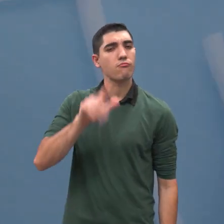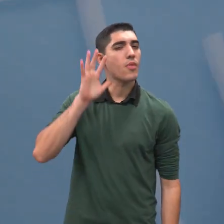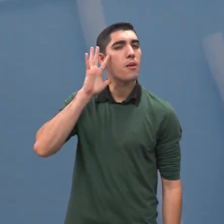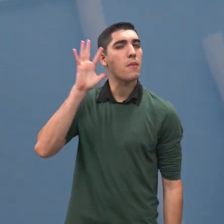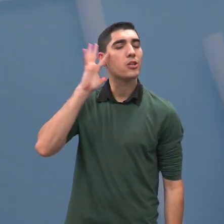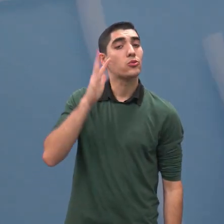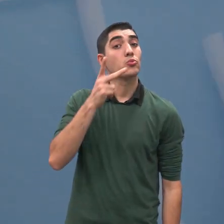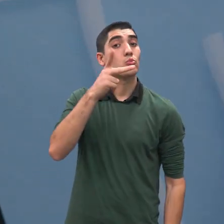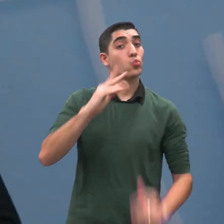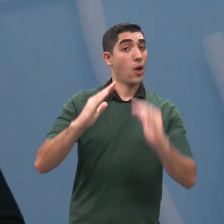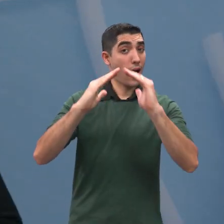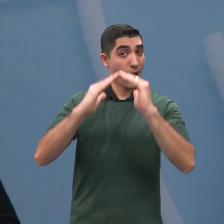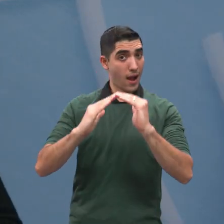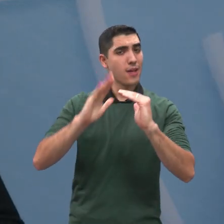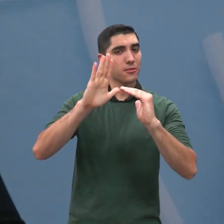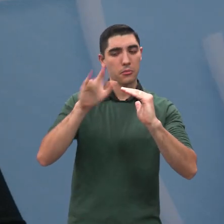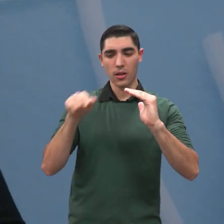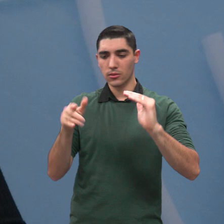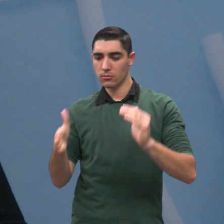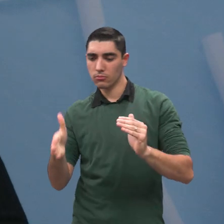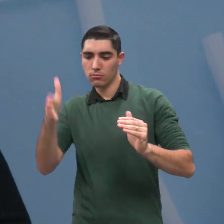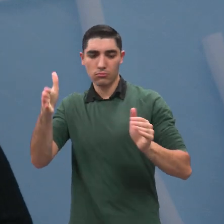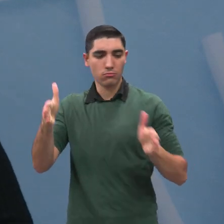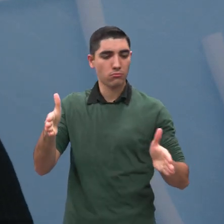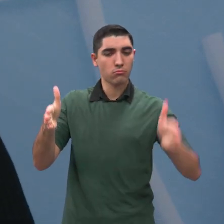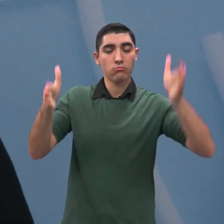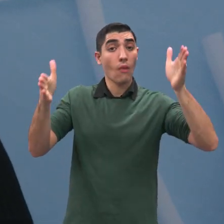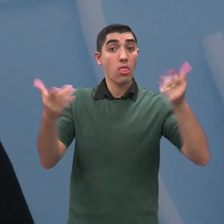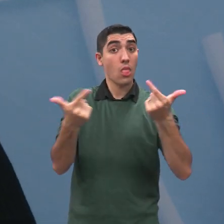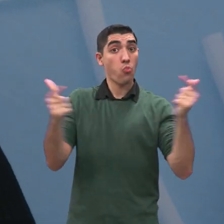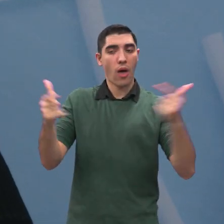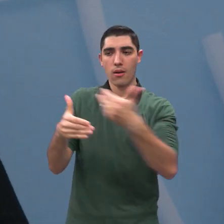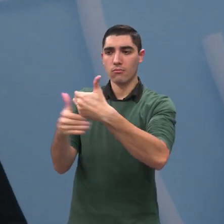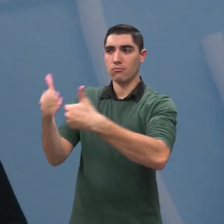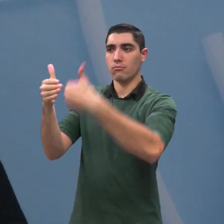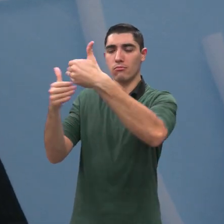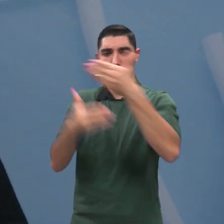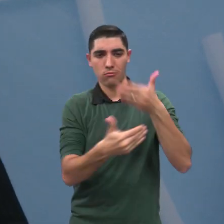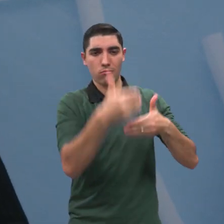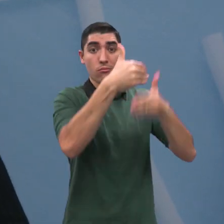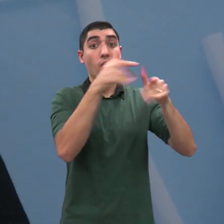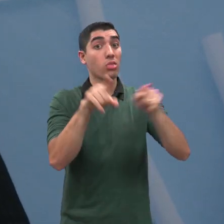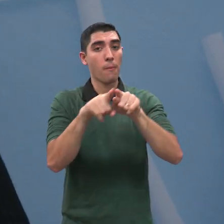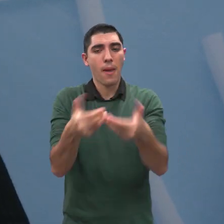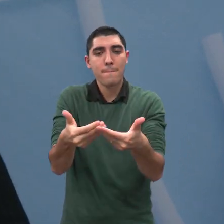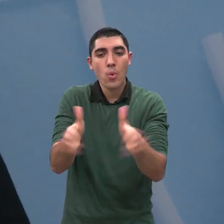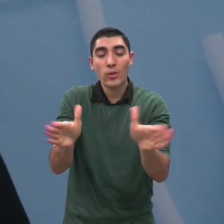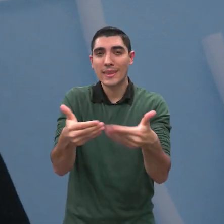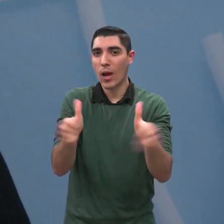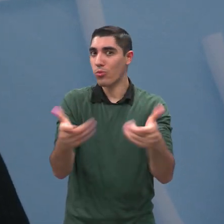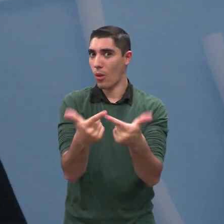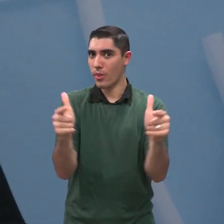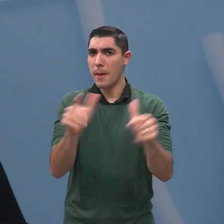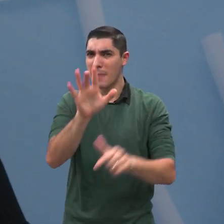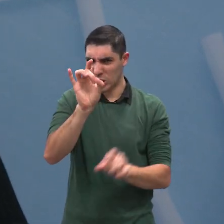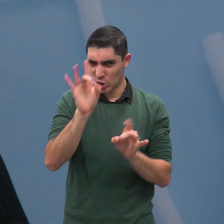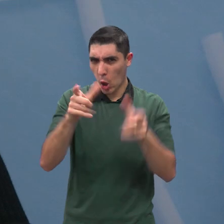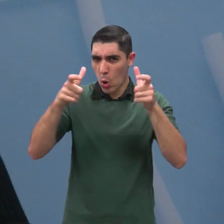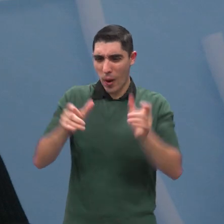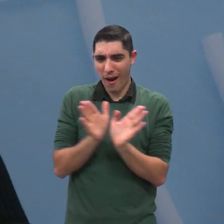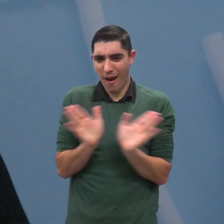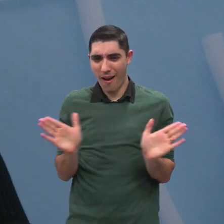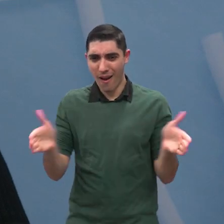Você já imaginou morar numa casa sem muros ou portões? E eu não estou falando de condomínio não, viu, minha gente? Casas de